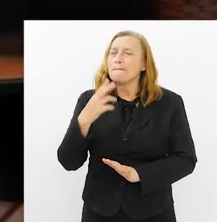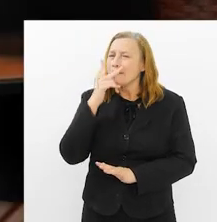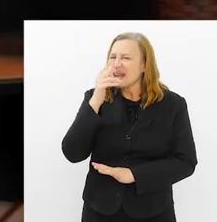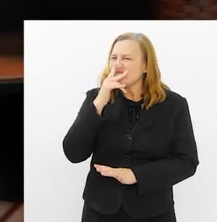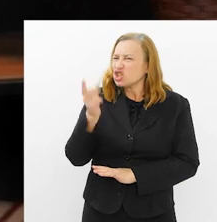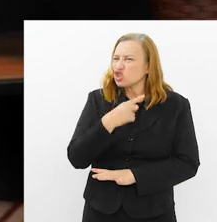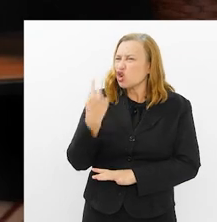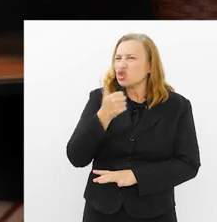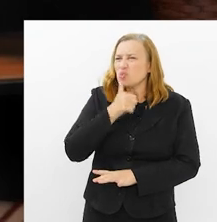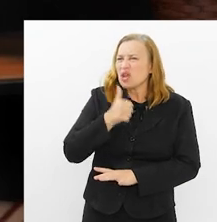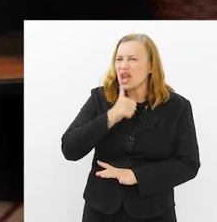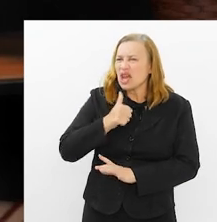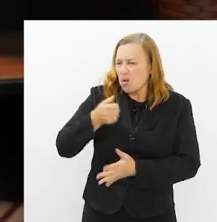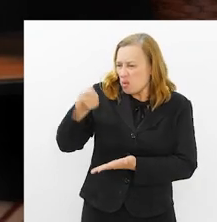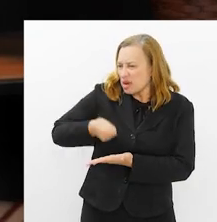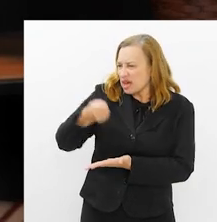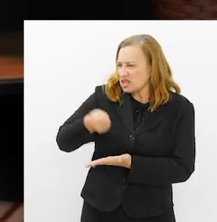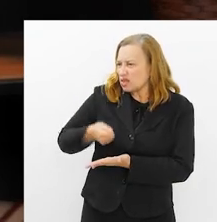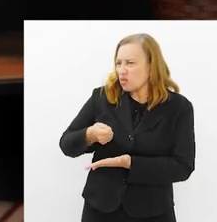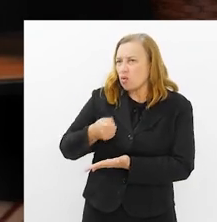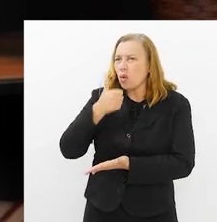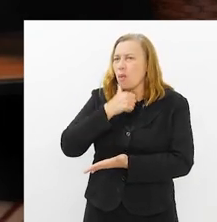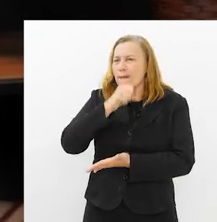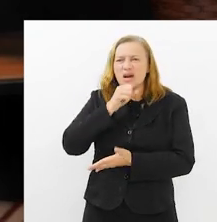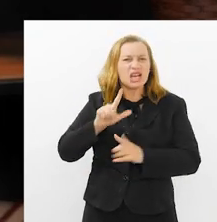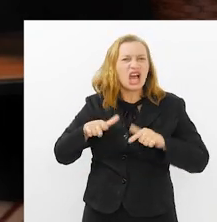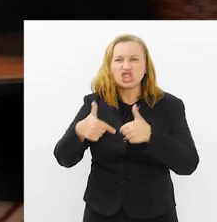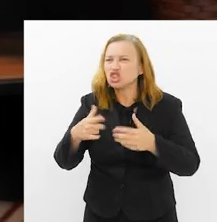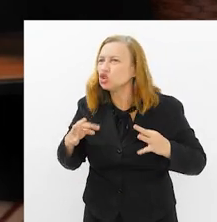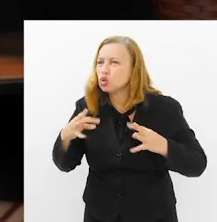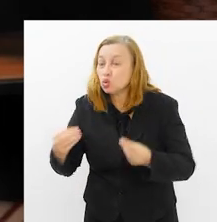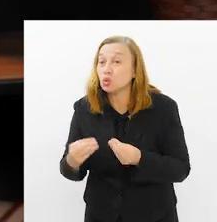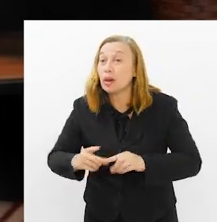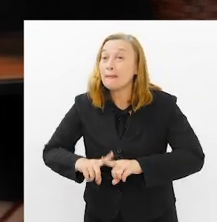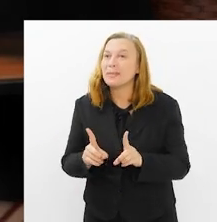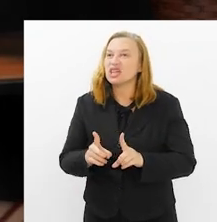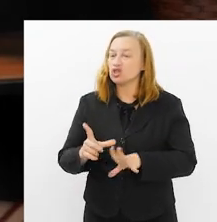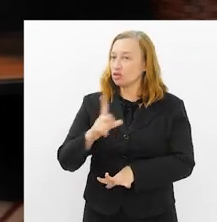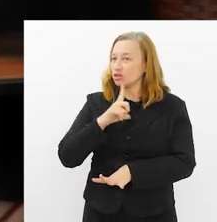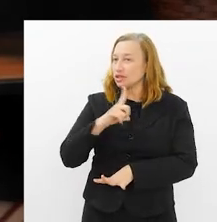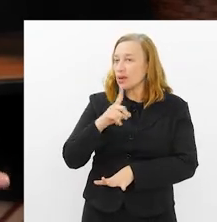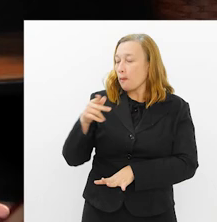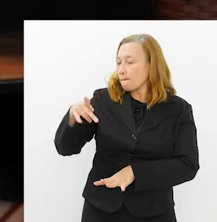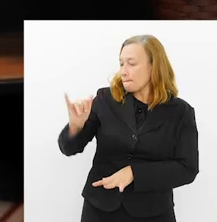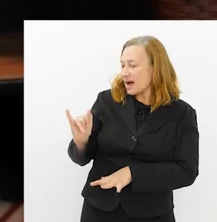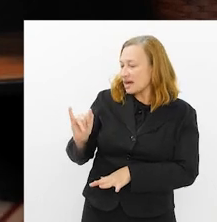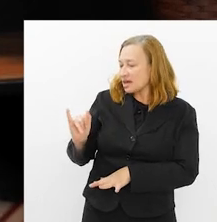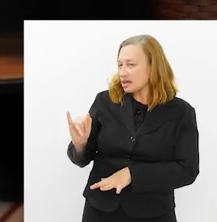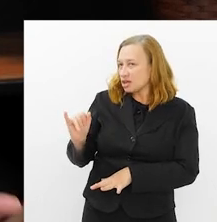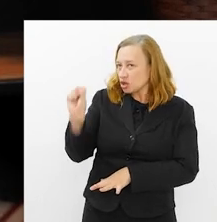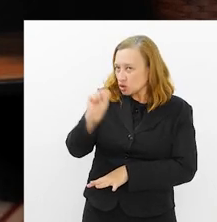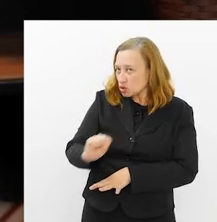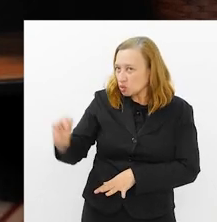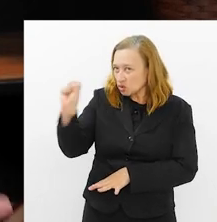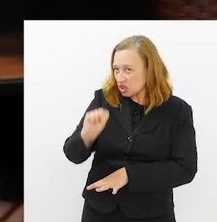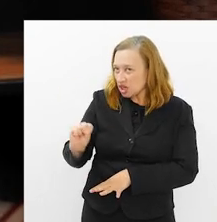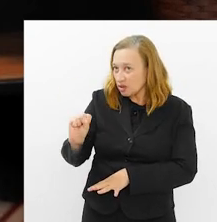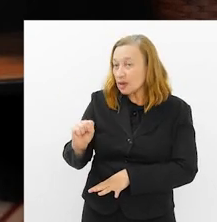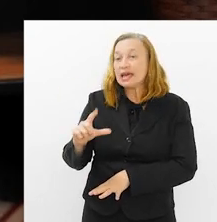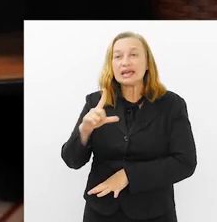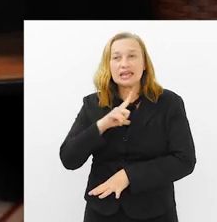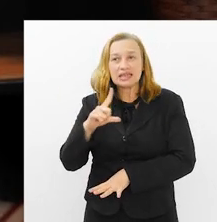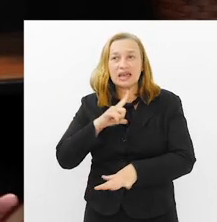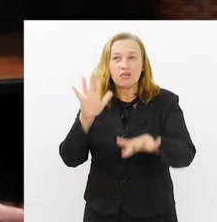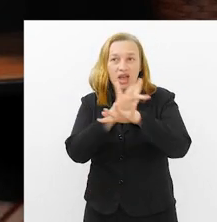tivéssemos a obrigação de, quando mães, a gente tem que dar conta de tudo. Agora, quando tem um homem, um pai solo,